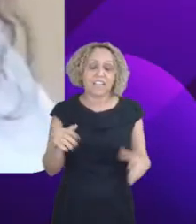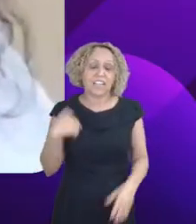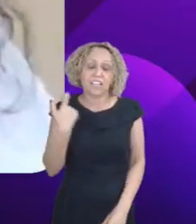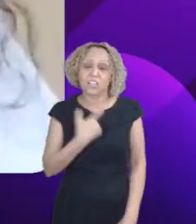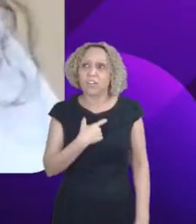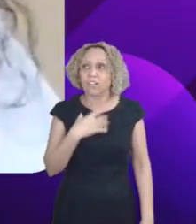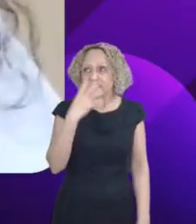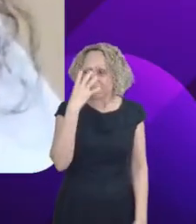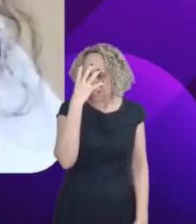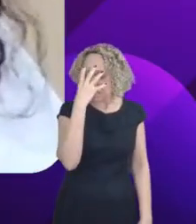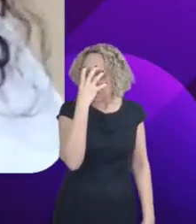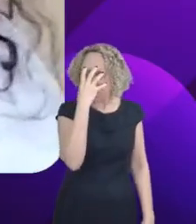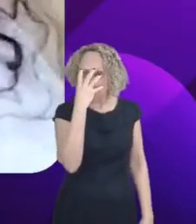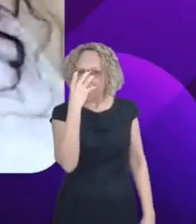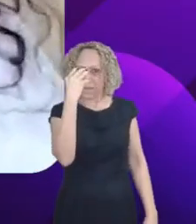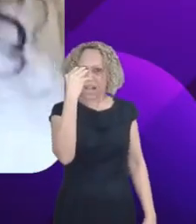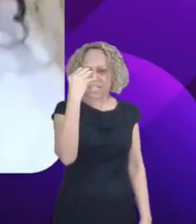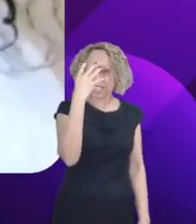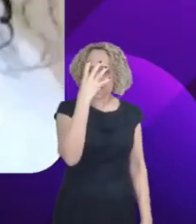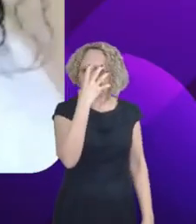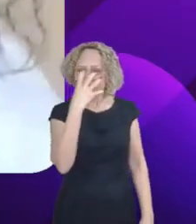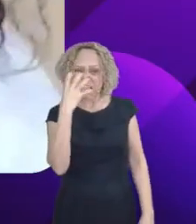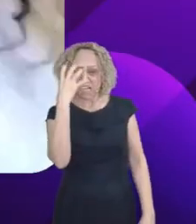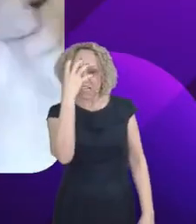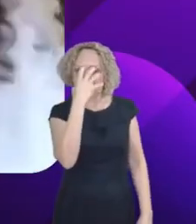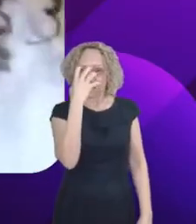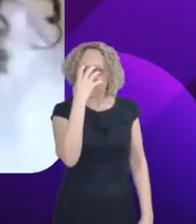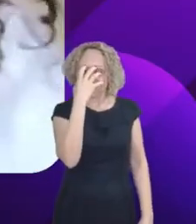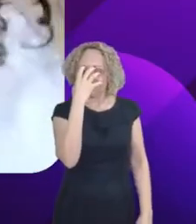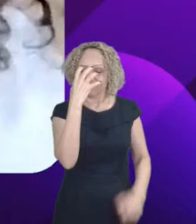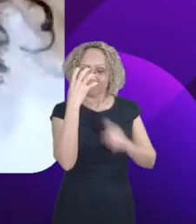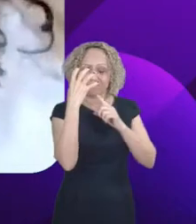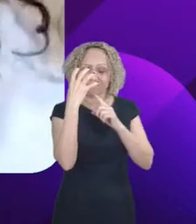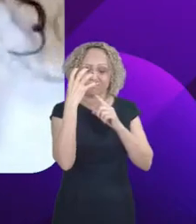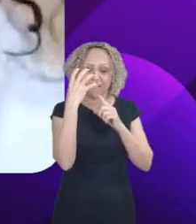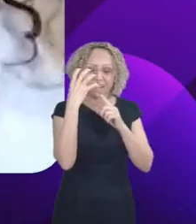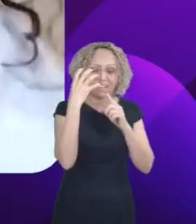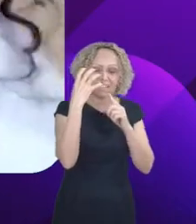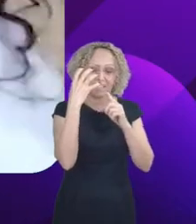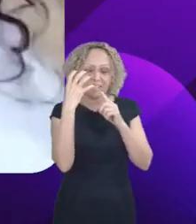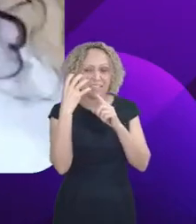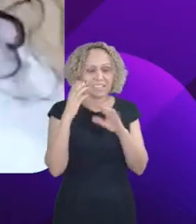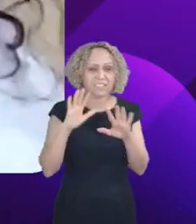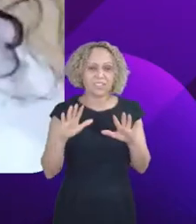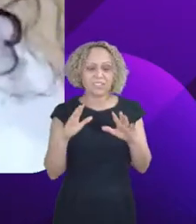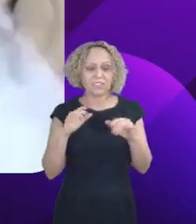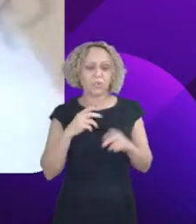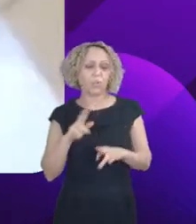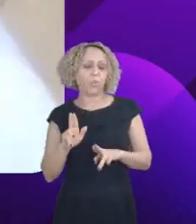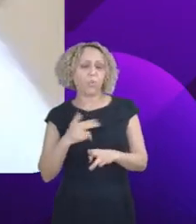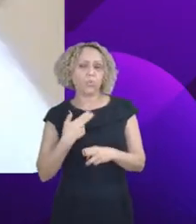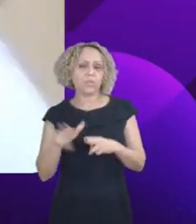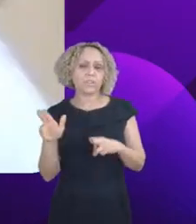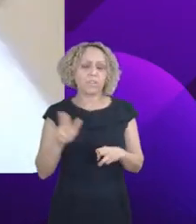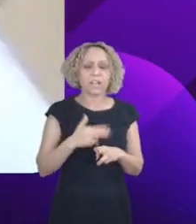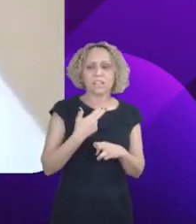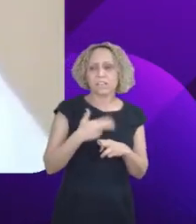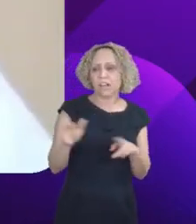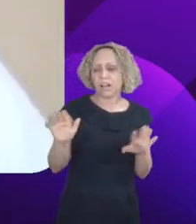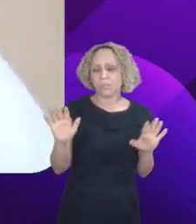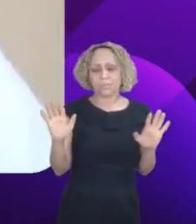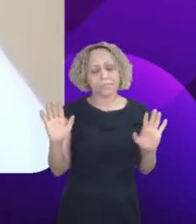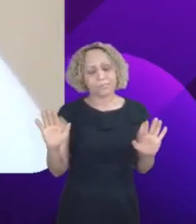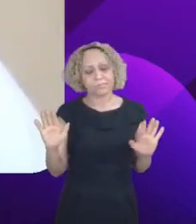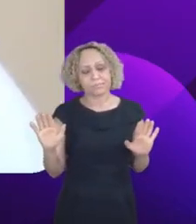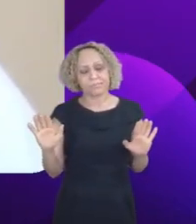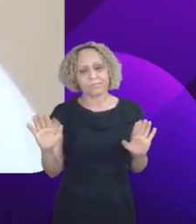uma roupagem, para que as pessoas acreditem que nós estamos imunes a esse tipo de violência, mas não estamos. Nós sabemos que não.